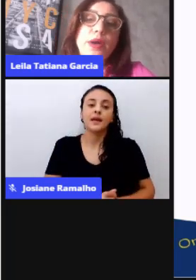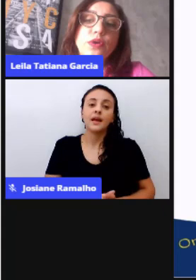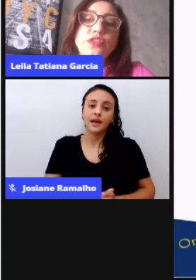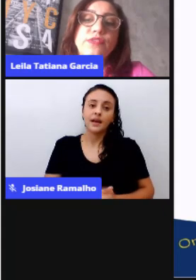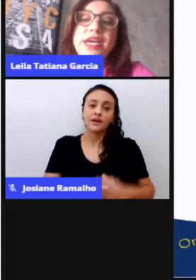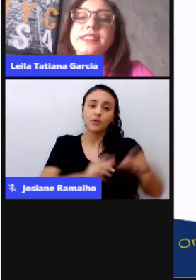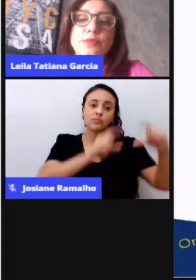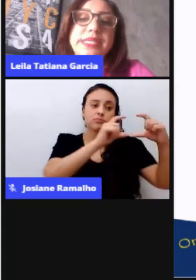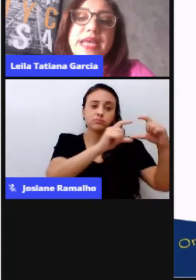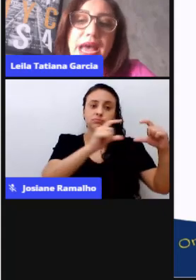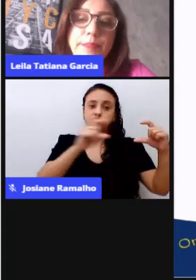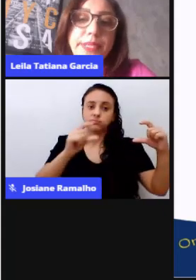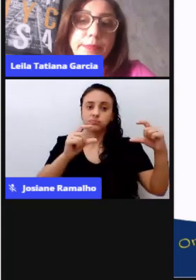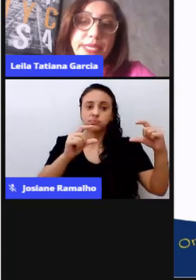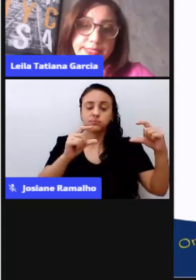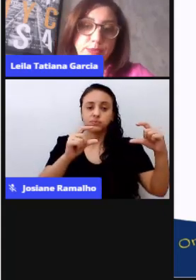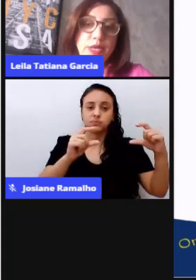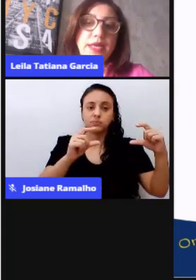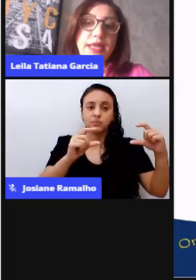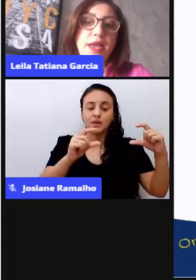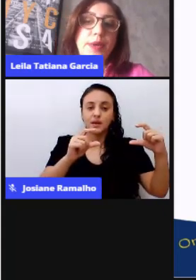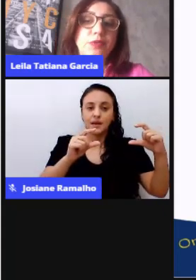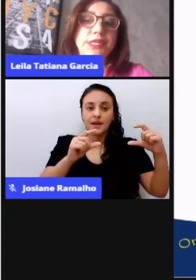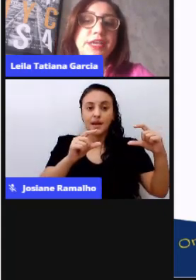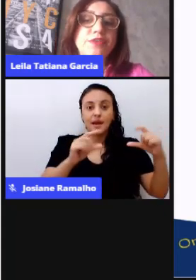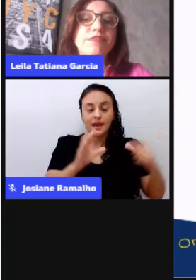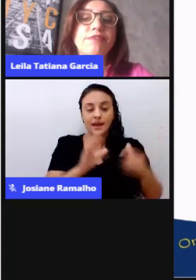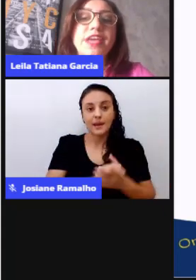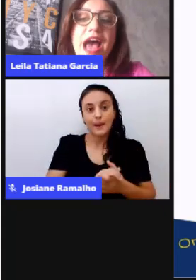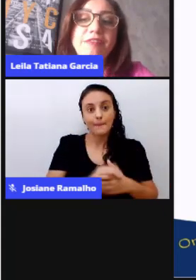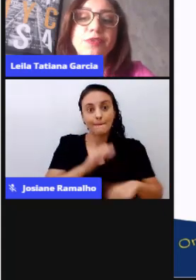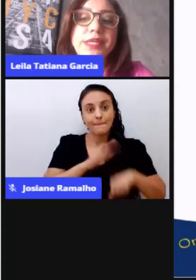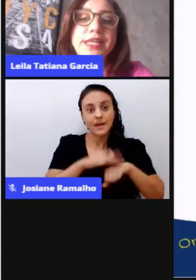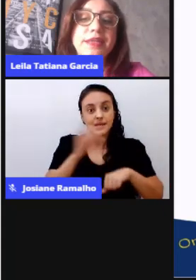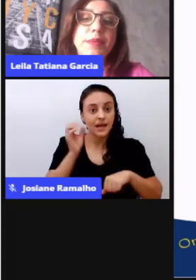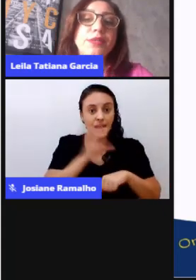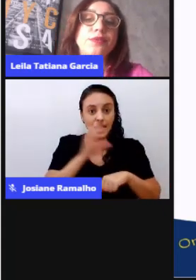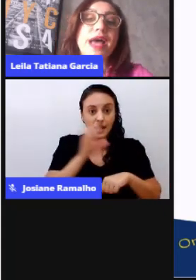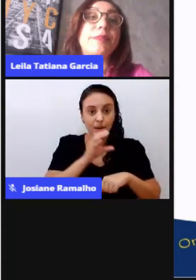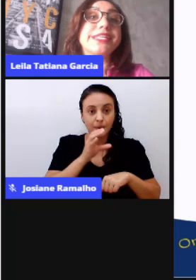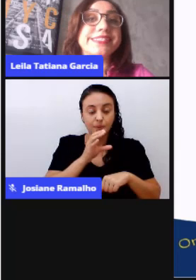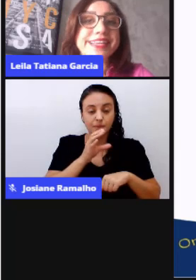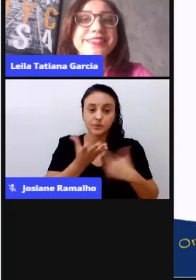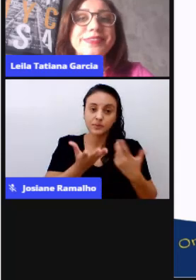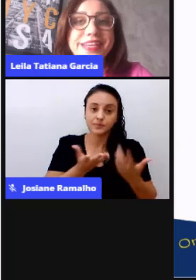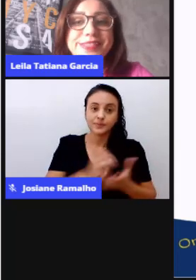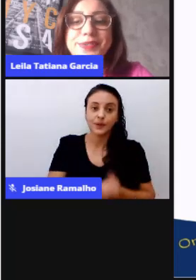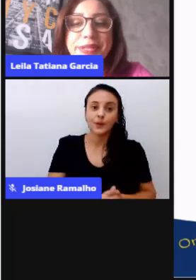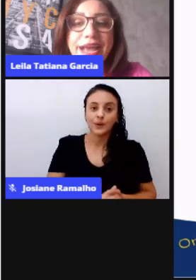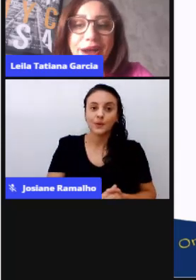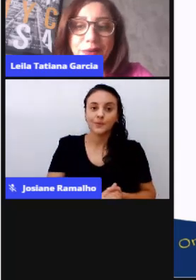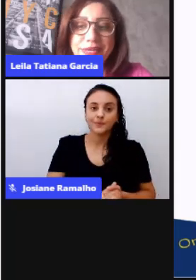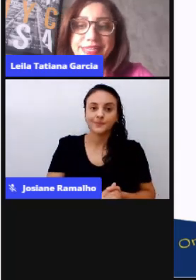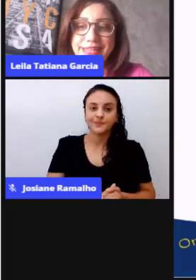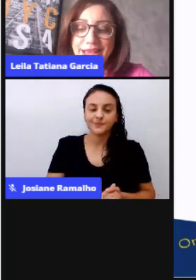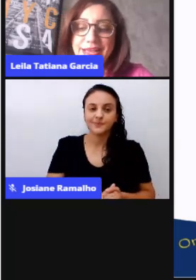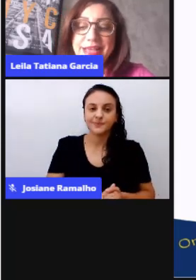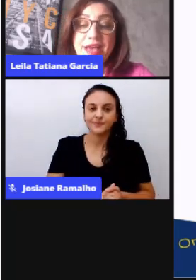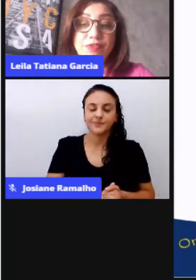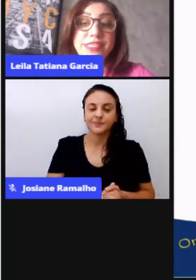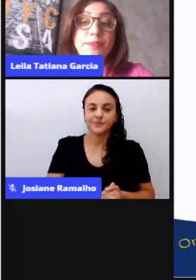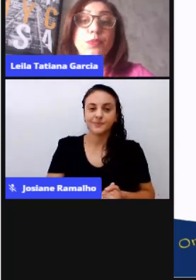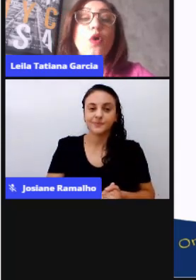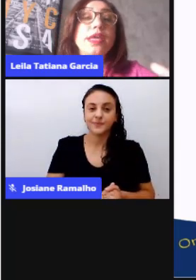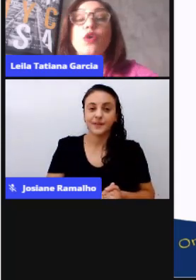tirinha ela é uma codificação mais rápida mesmo, né? É uma alternativa viável em detrimento da apresentação tradicional,